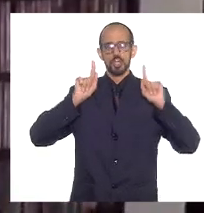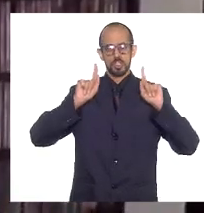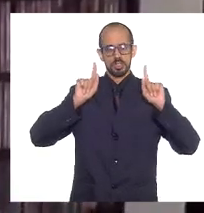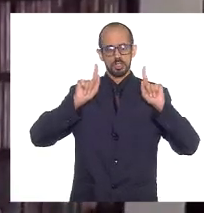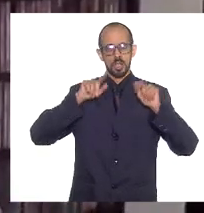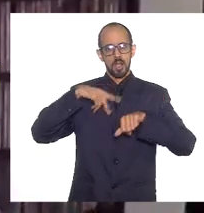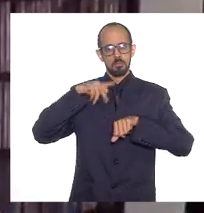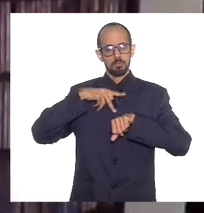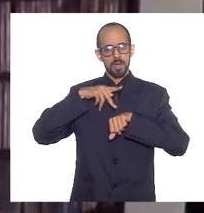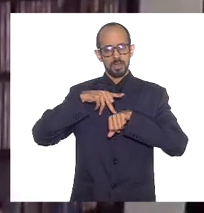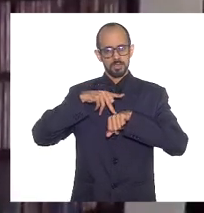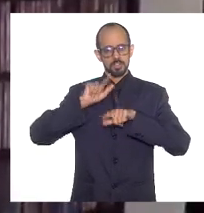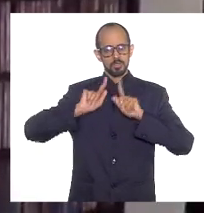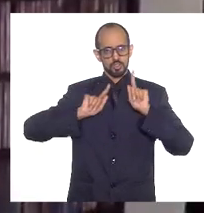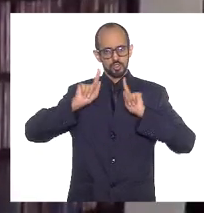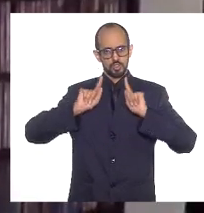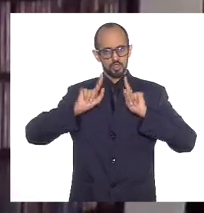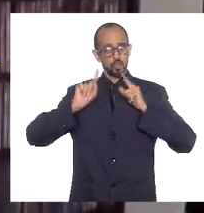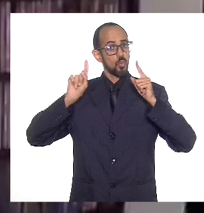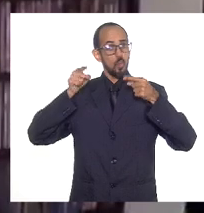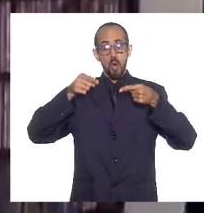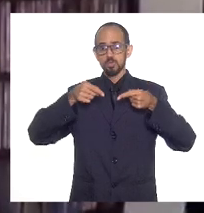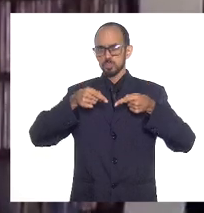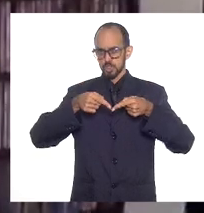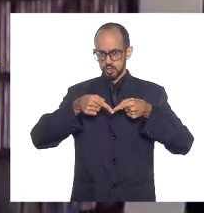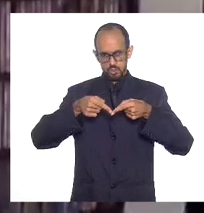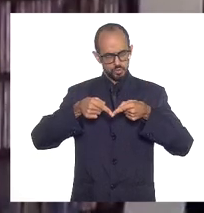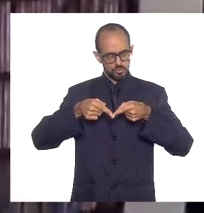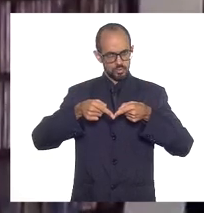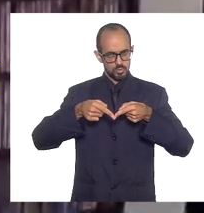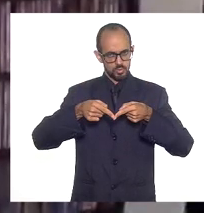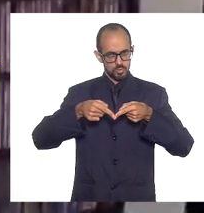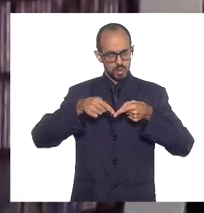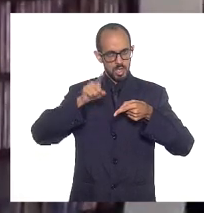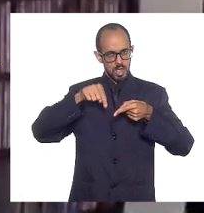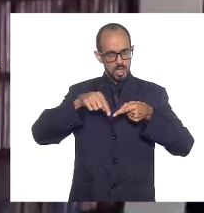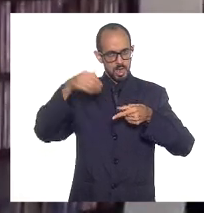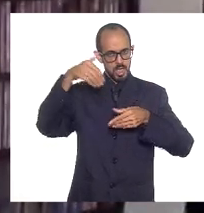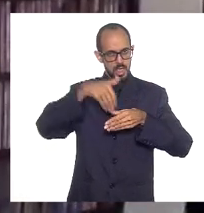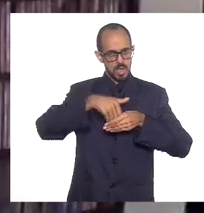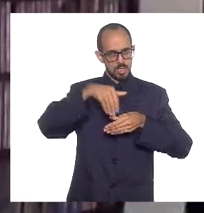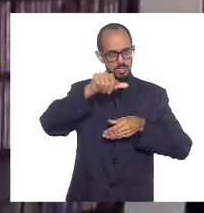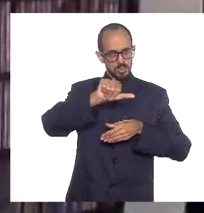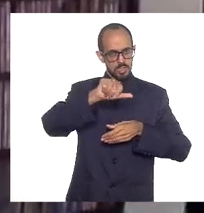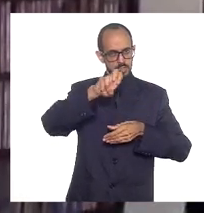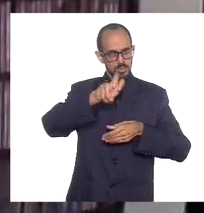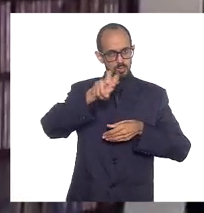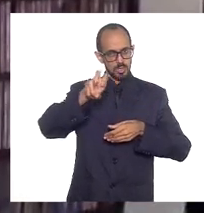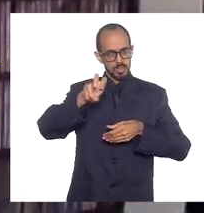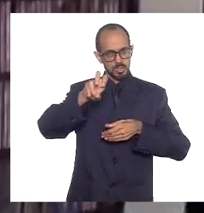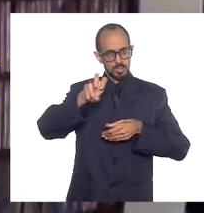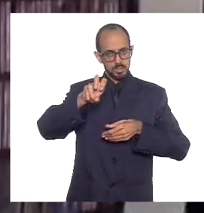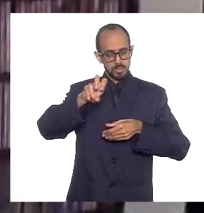O objetivo desta eleição era eleger 155 membros,